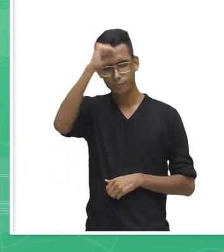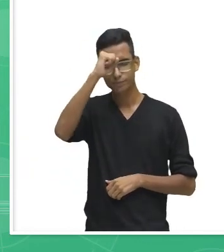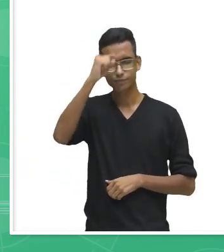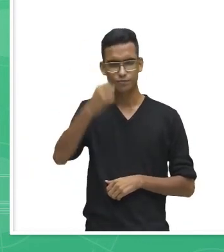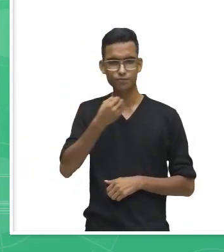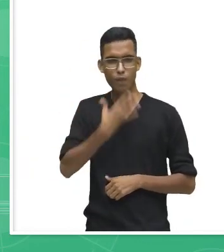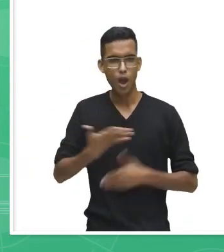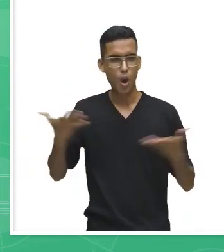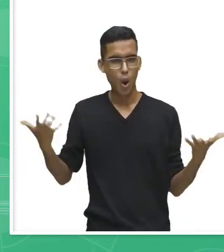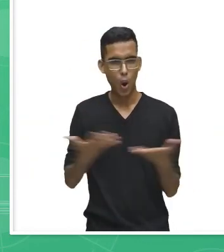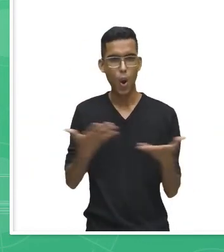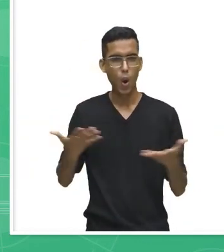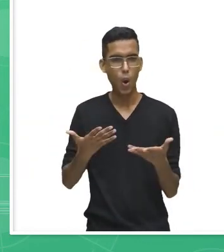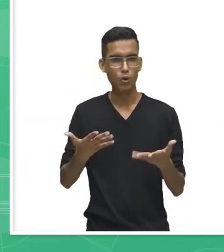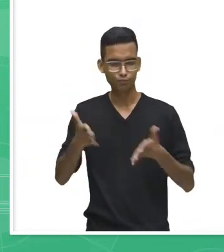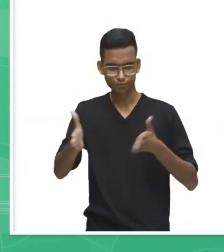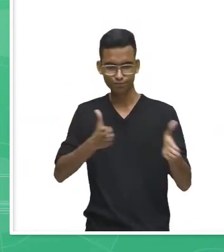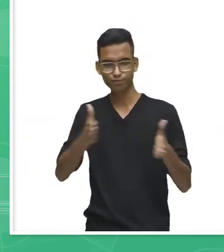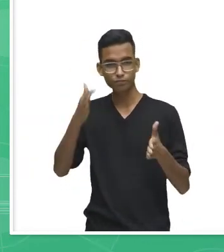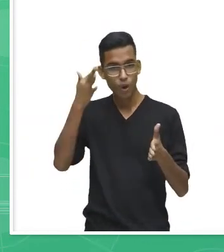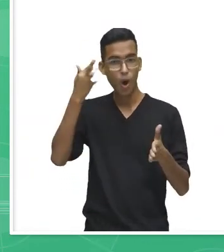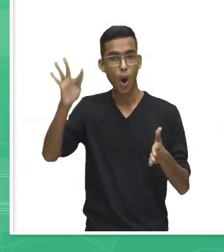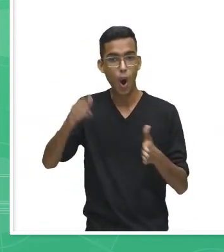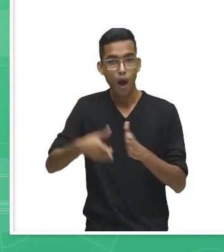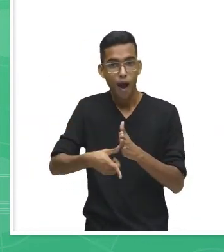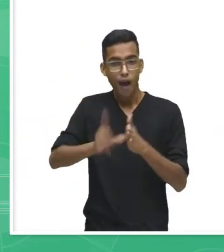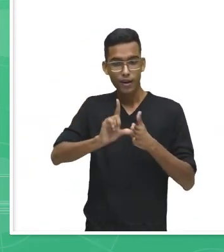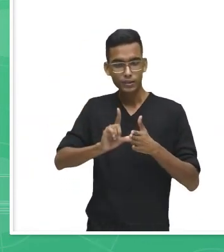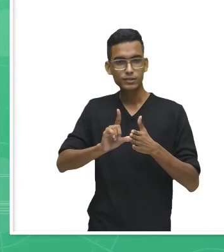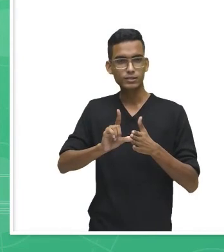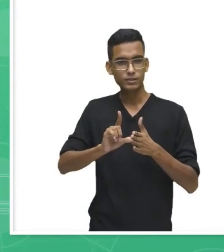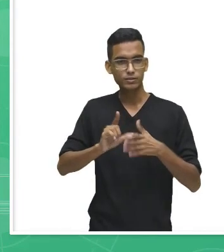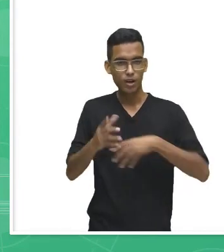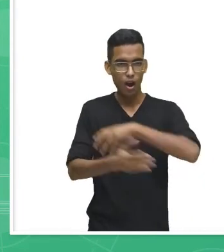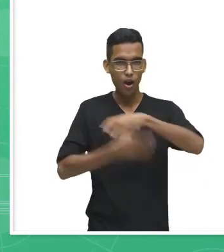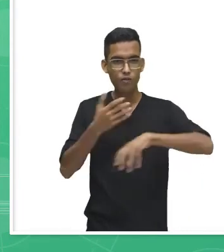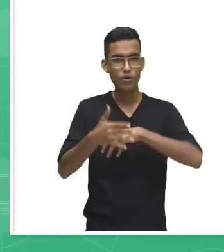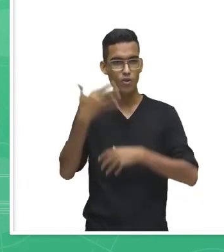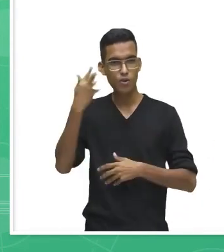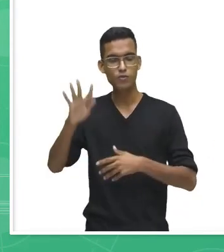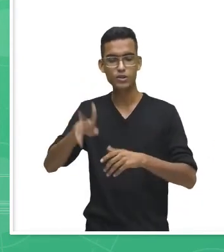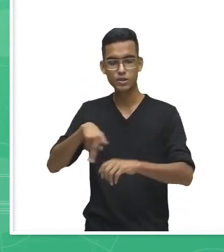França antes, né, da eclosão da Revolução Francesa e a tomada